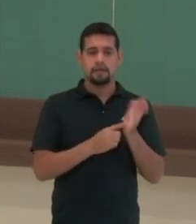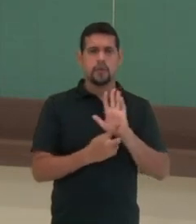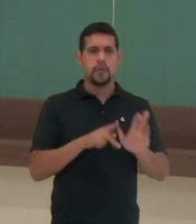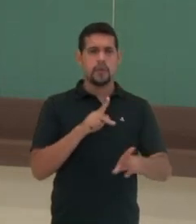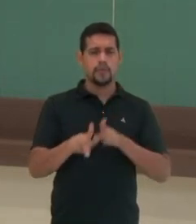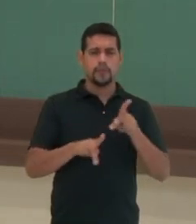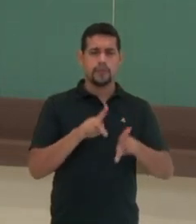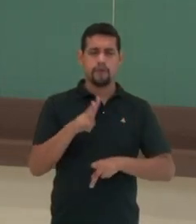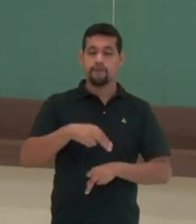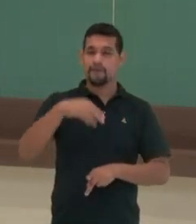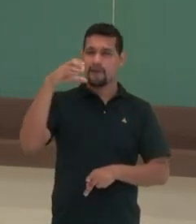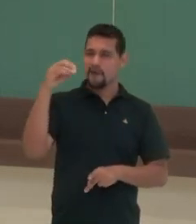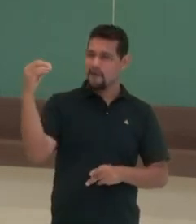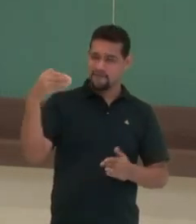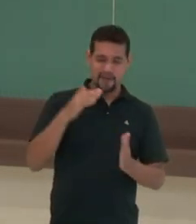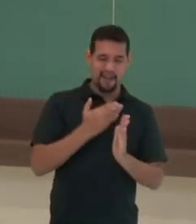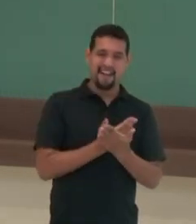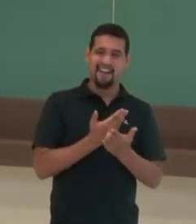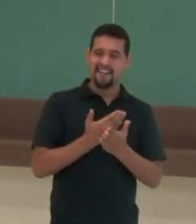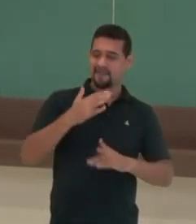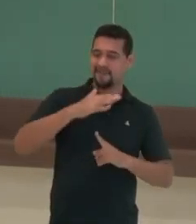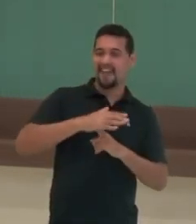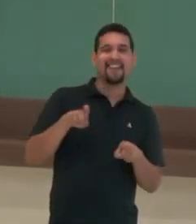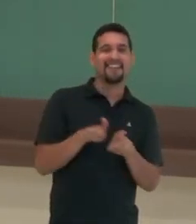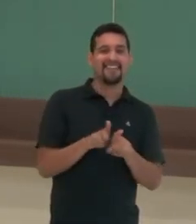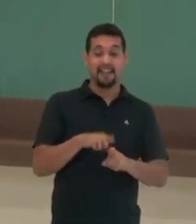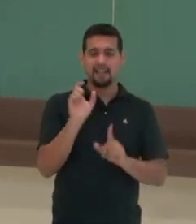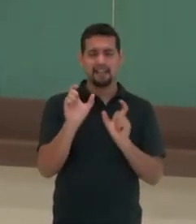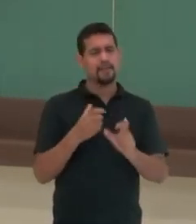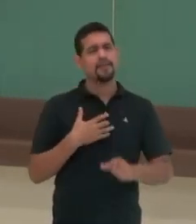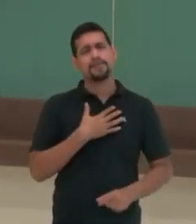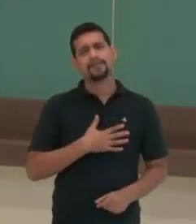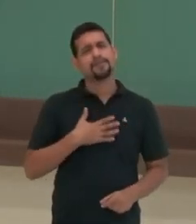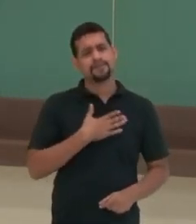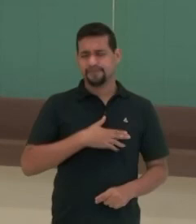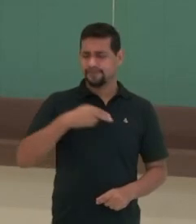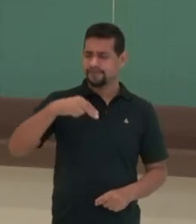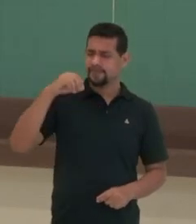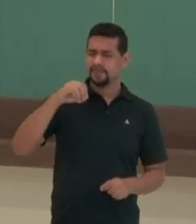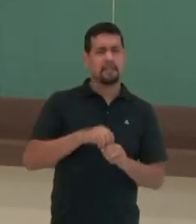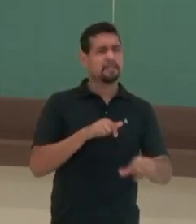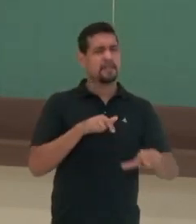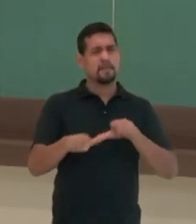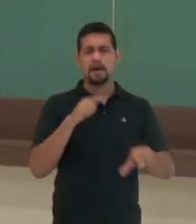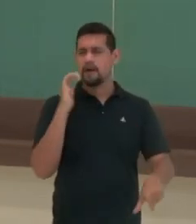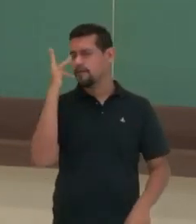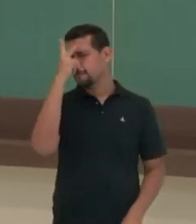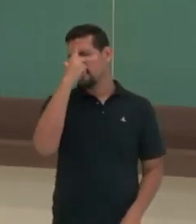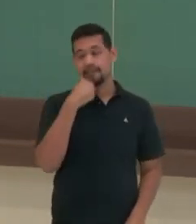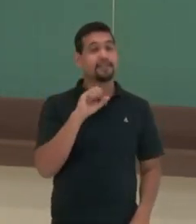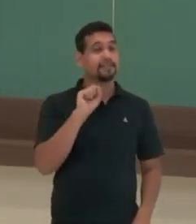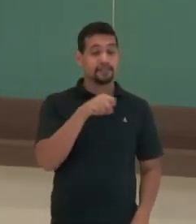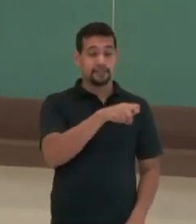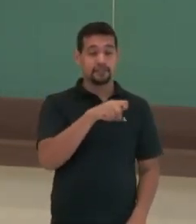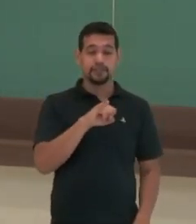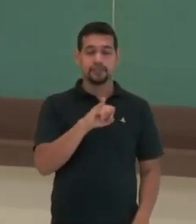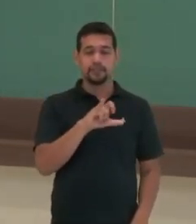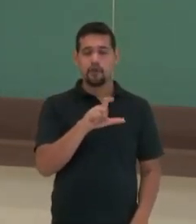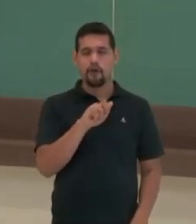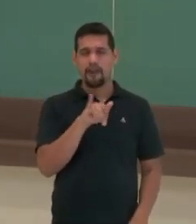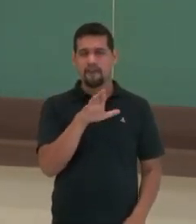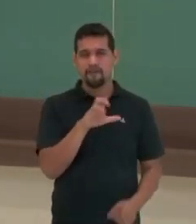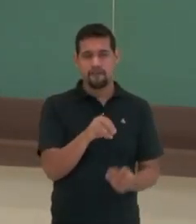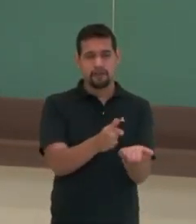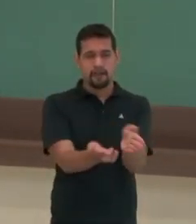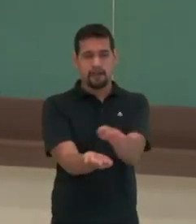nordestino para a aula Paraná, né? Trazendo esse ritmo gostoso nordestino, essas obras lindas de xilogravura, de cromoxilogravura